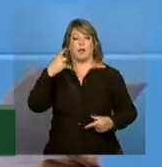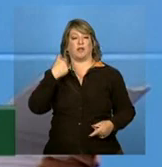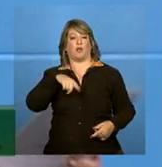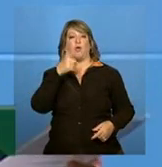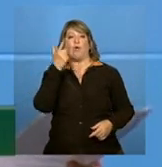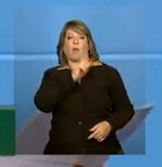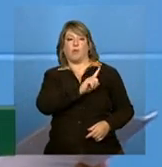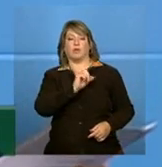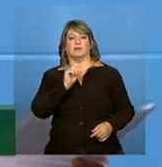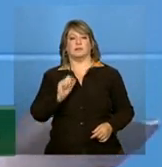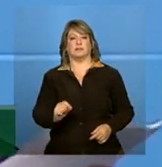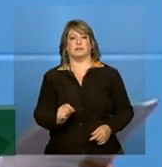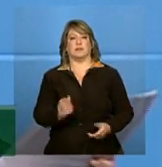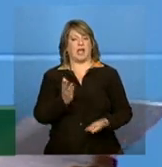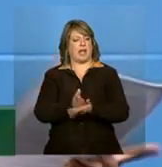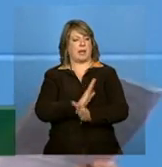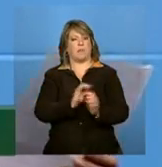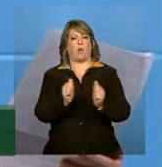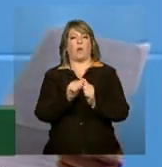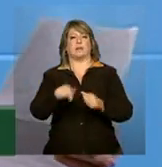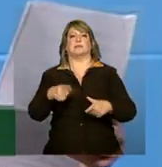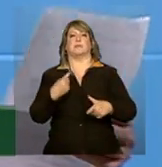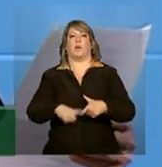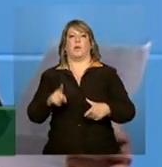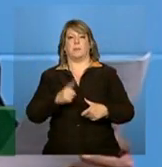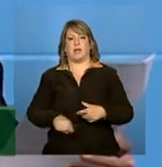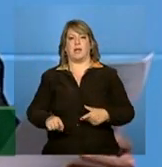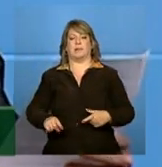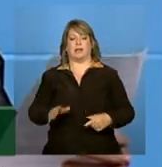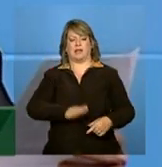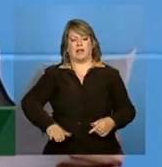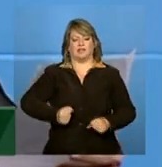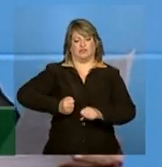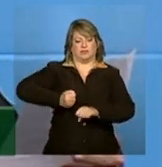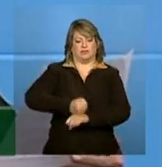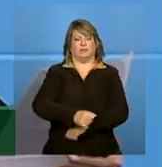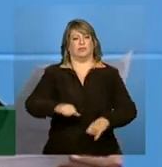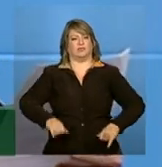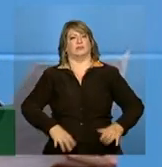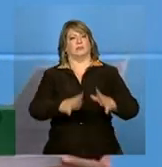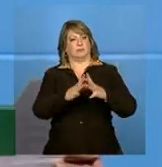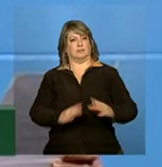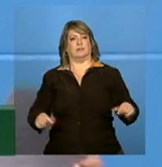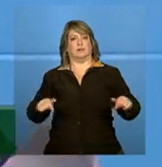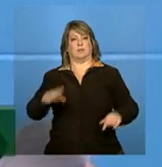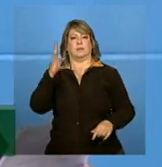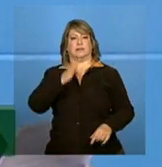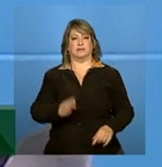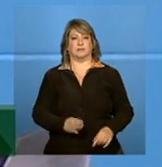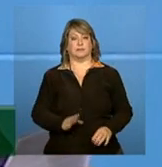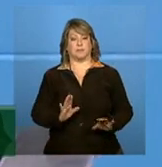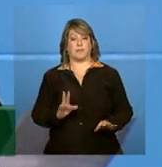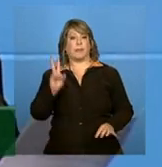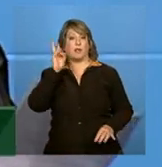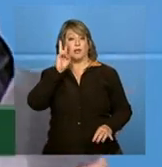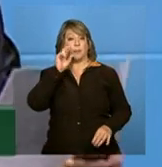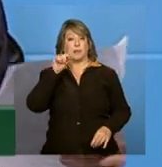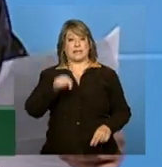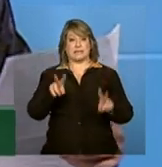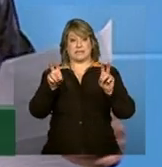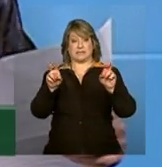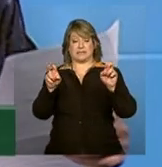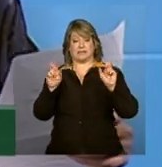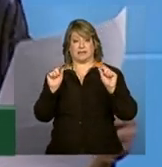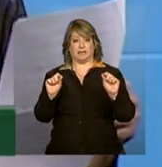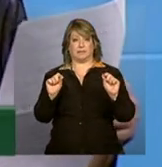gente, né, supere o trabalho infantil, tenha a erradicação do trabalho infantil no Brasil. No caso do trabalho infantil,